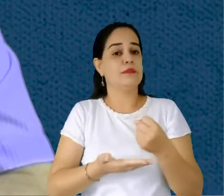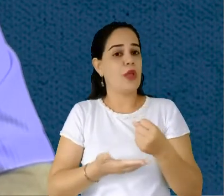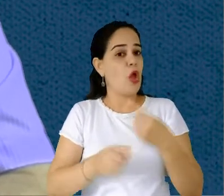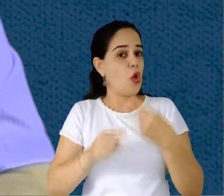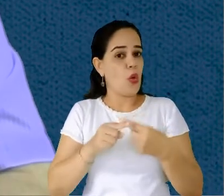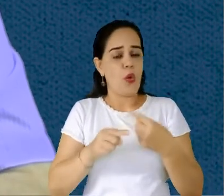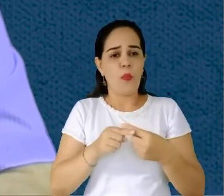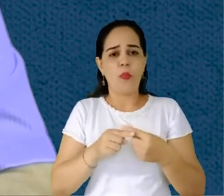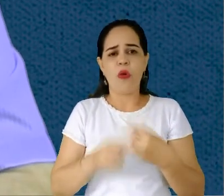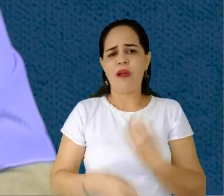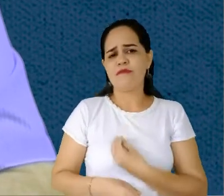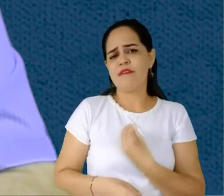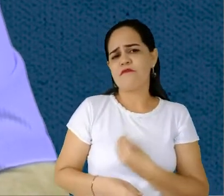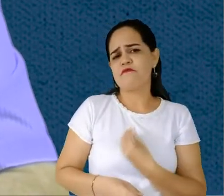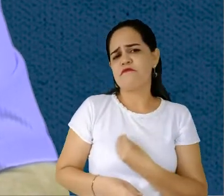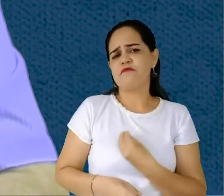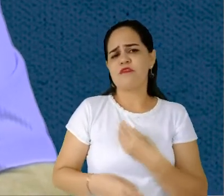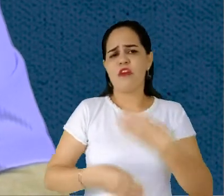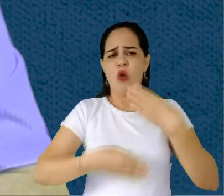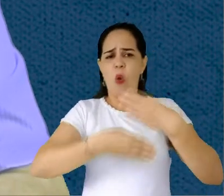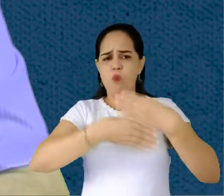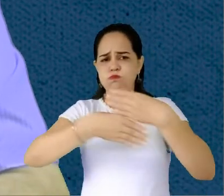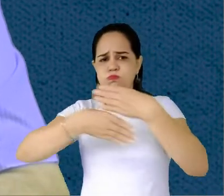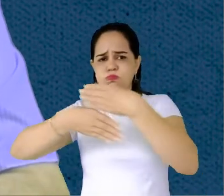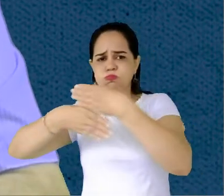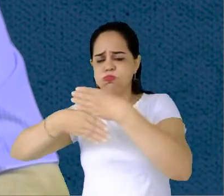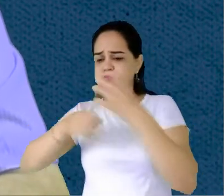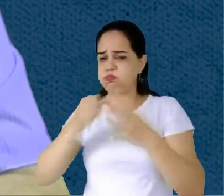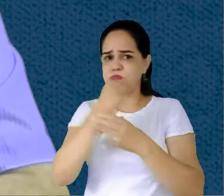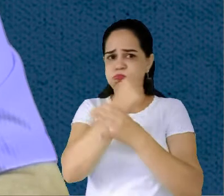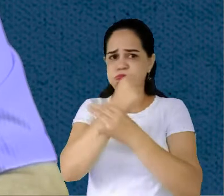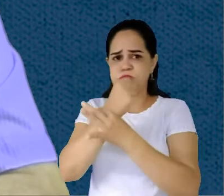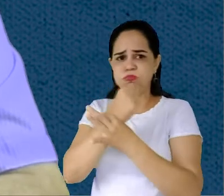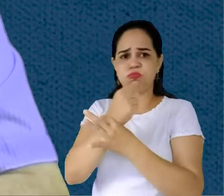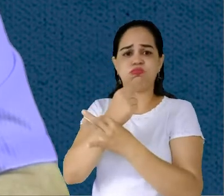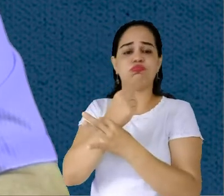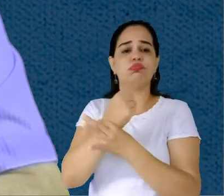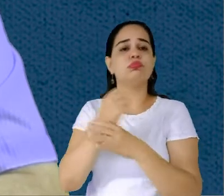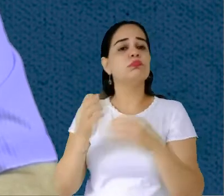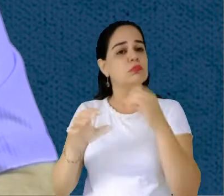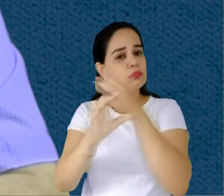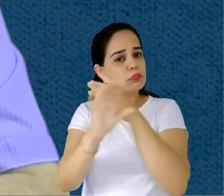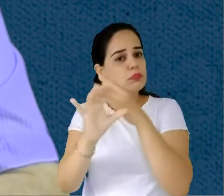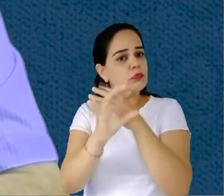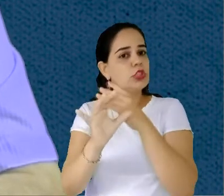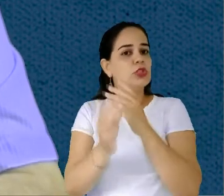salvos, porque moram entre as 4 muralhas da cidade.